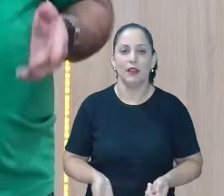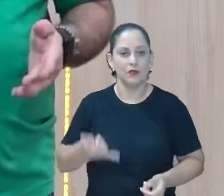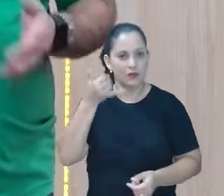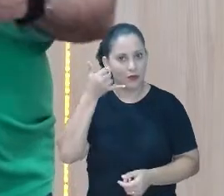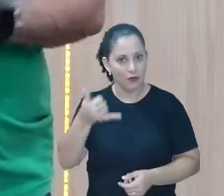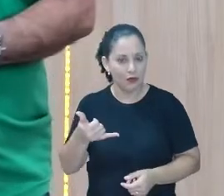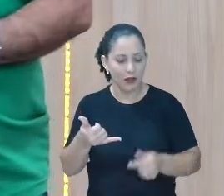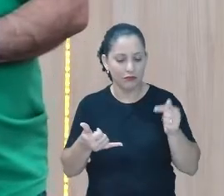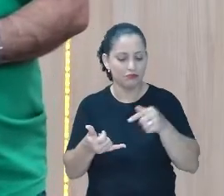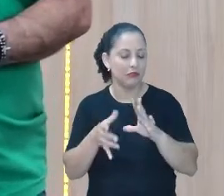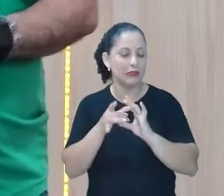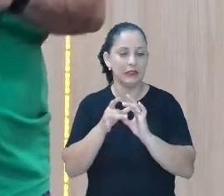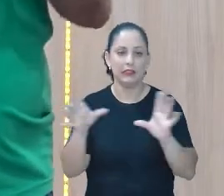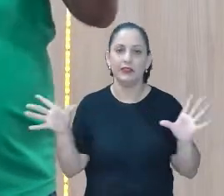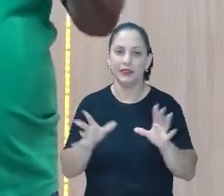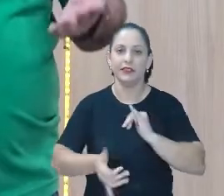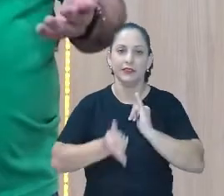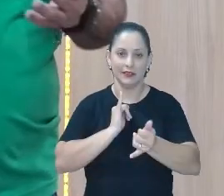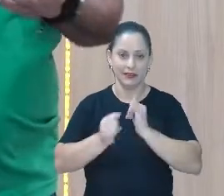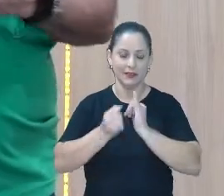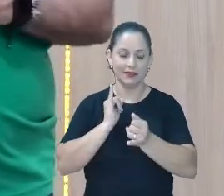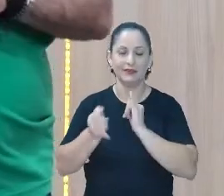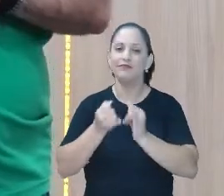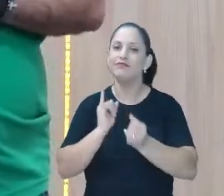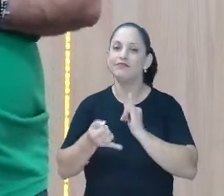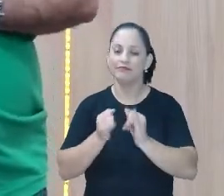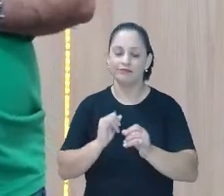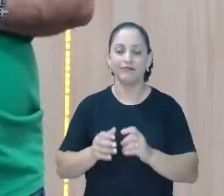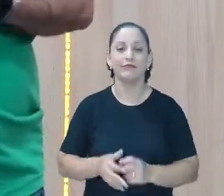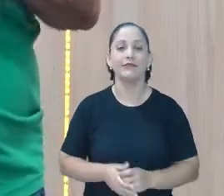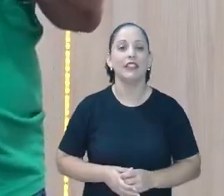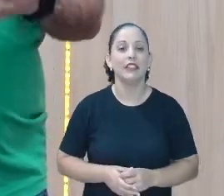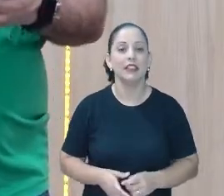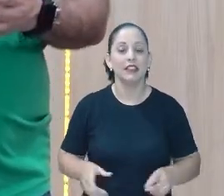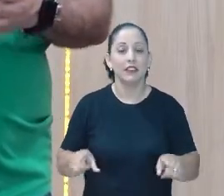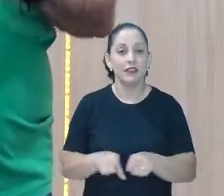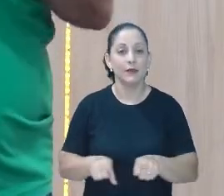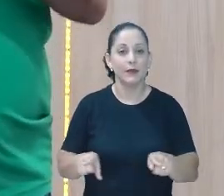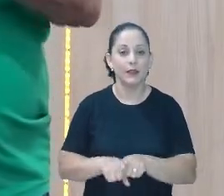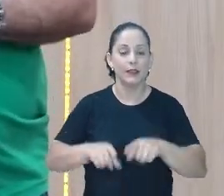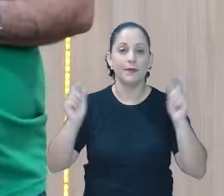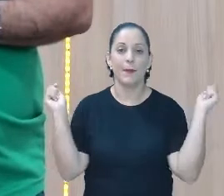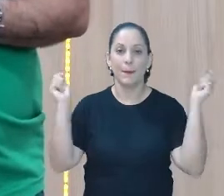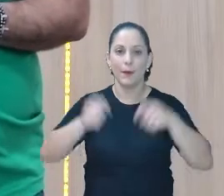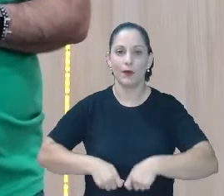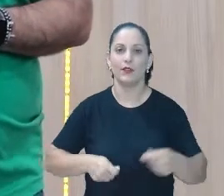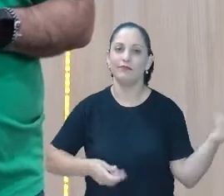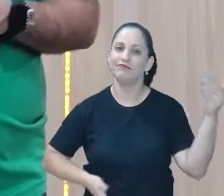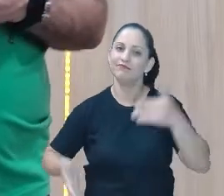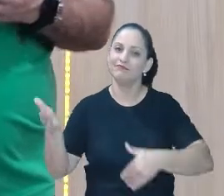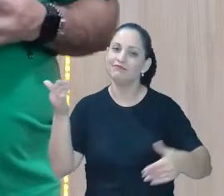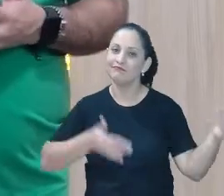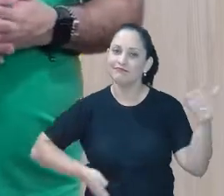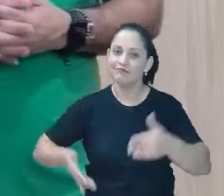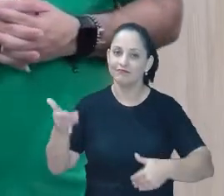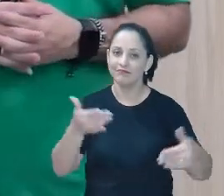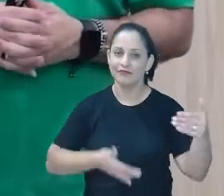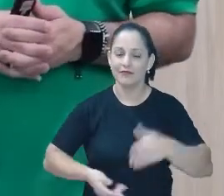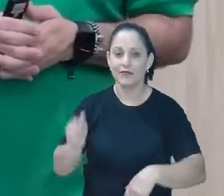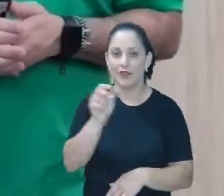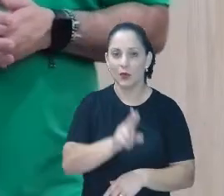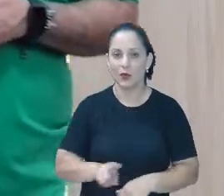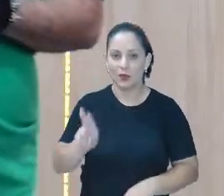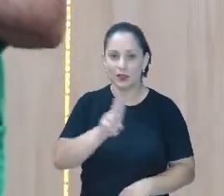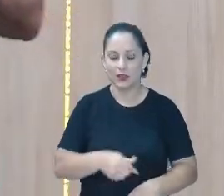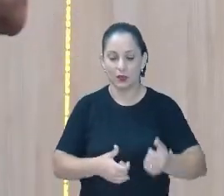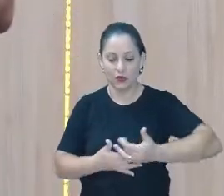sua internet, do seu celular. E, ao mesmo tempo, você pode, né, interagir conosco por meio do chat.